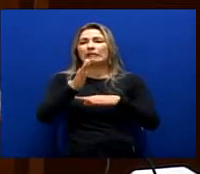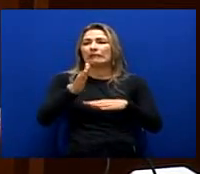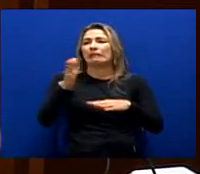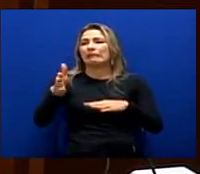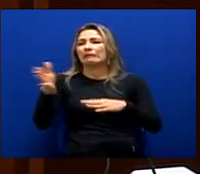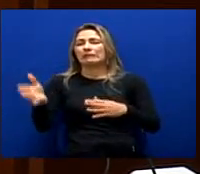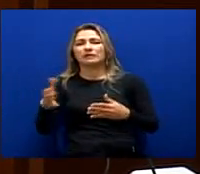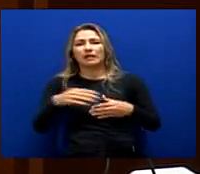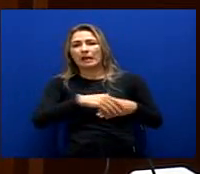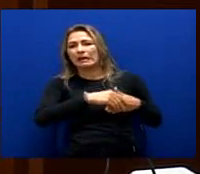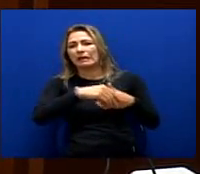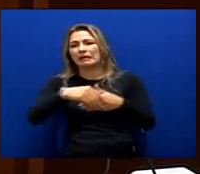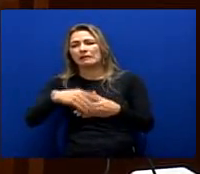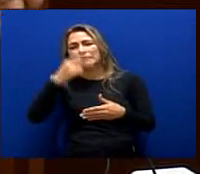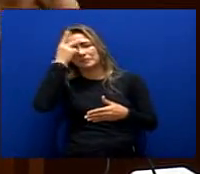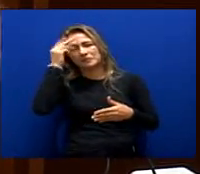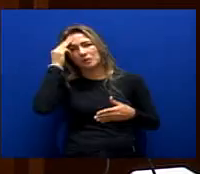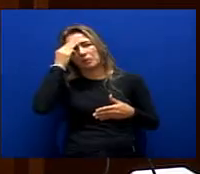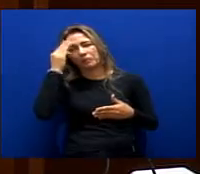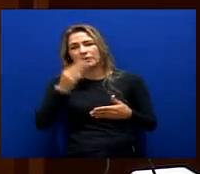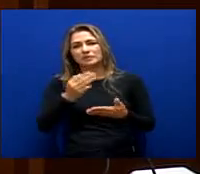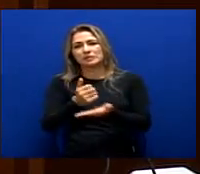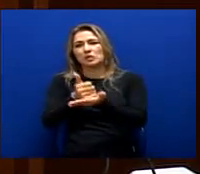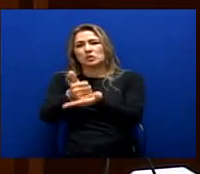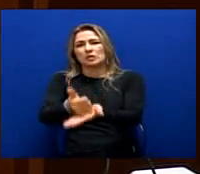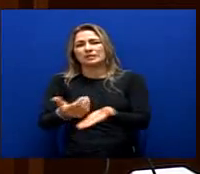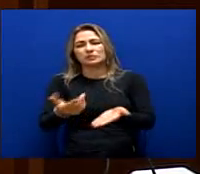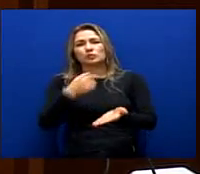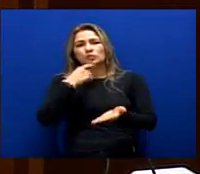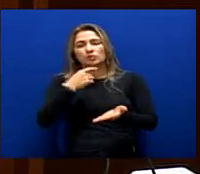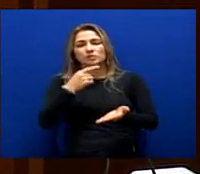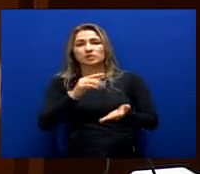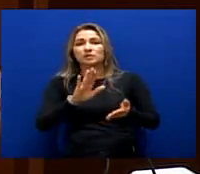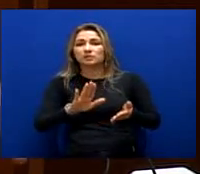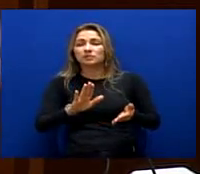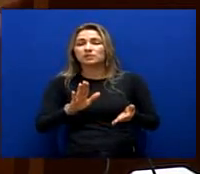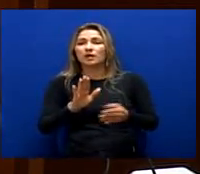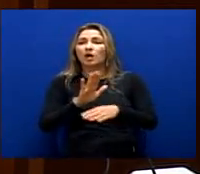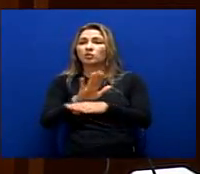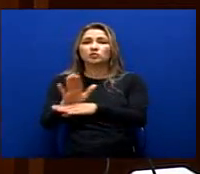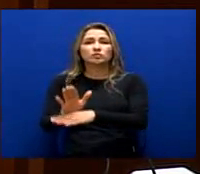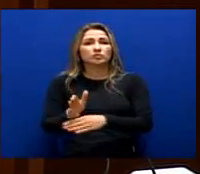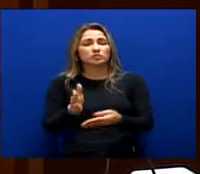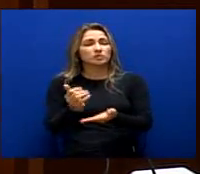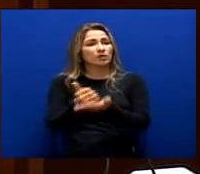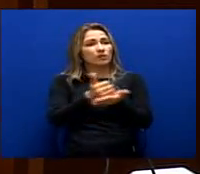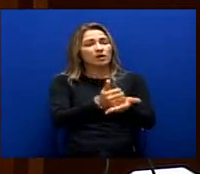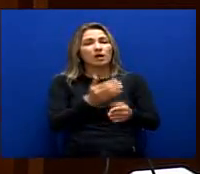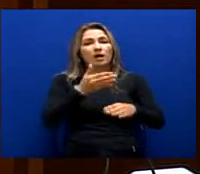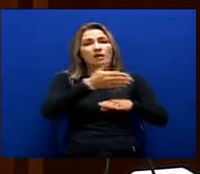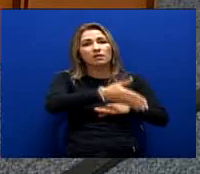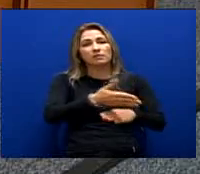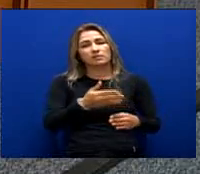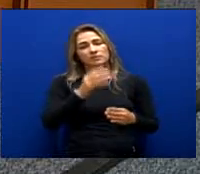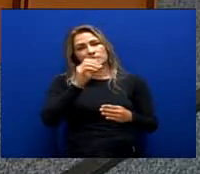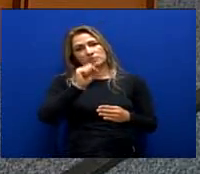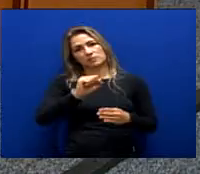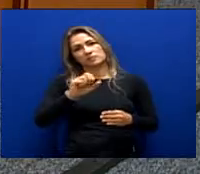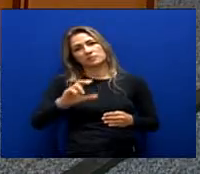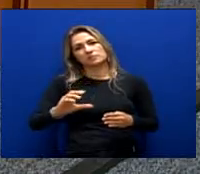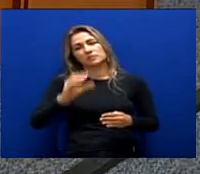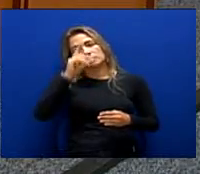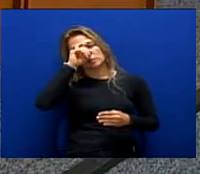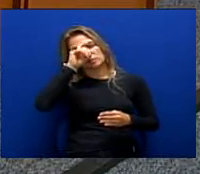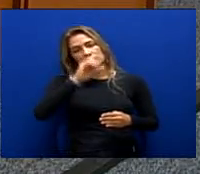internar o paciente pelo menos pra dar o primeiro atendimento pra ele aqui queria deixar essas duas coisas uma proposta tá certo obrigado